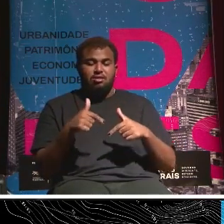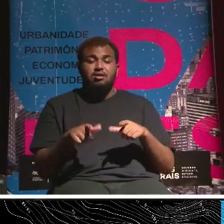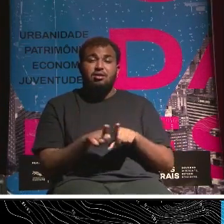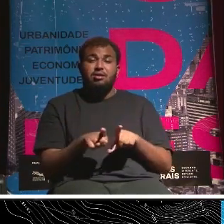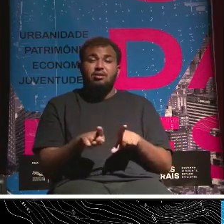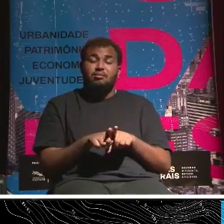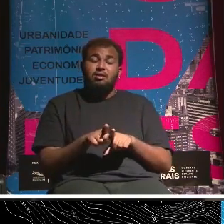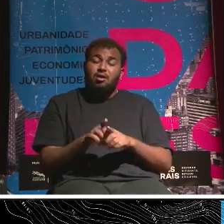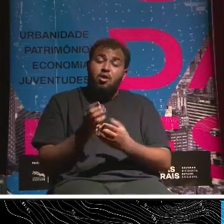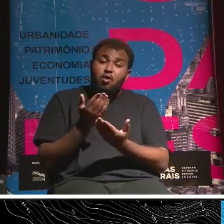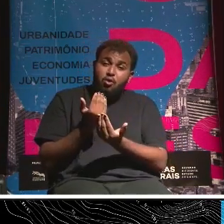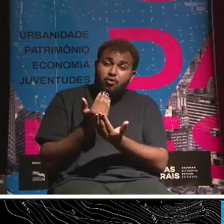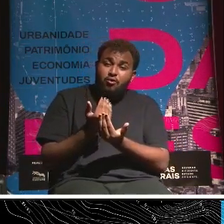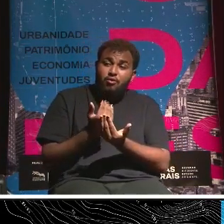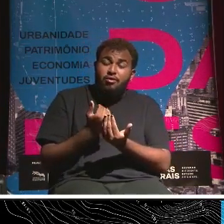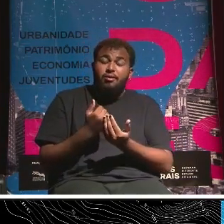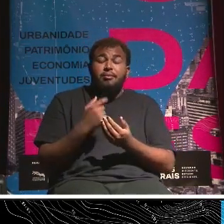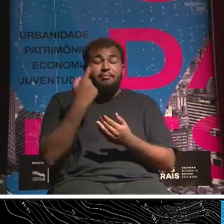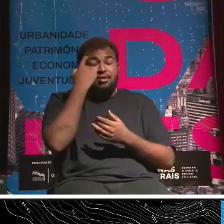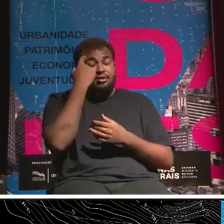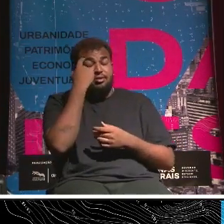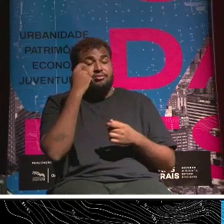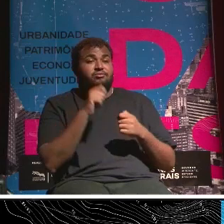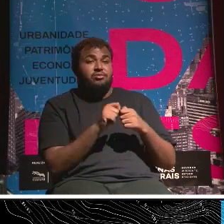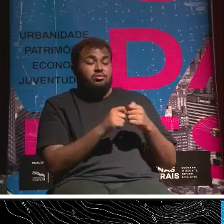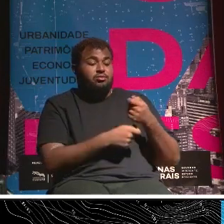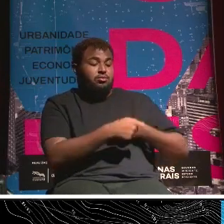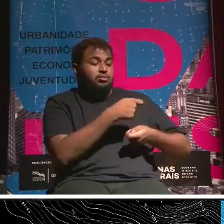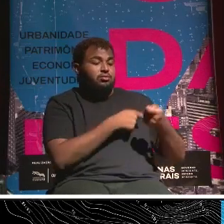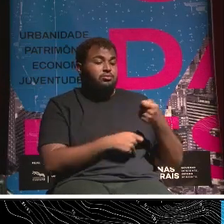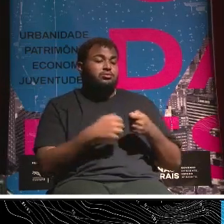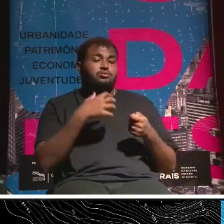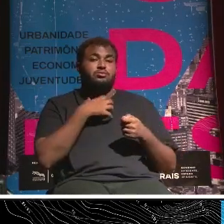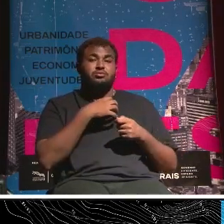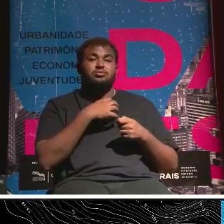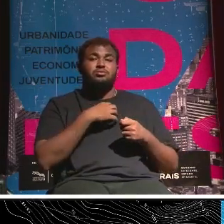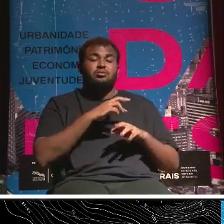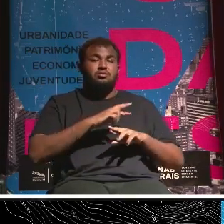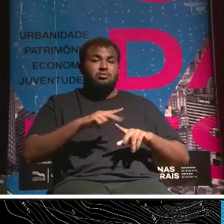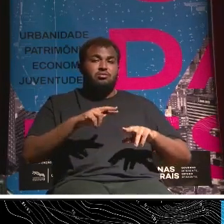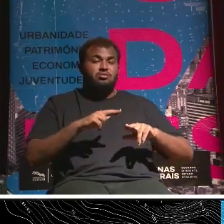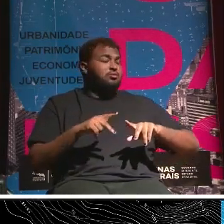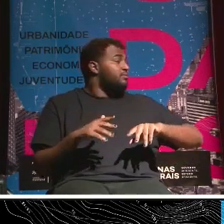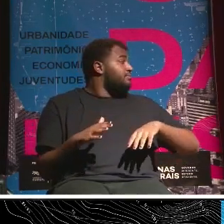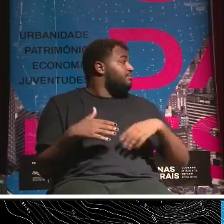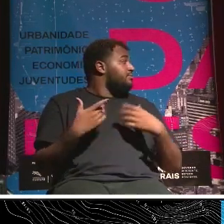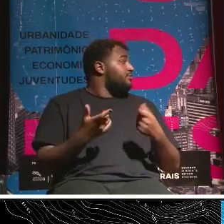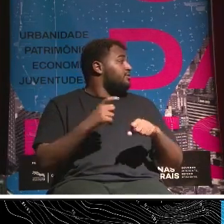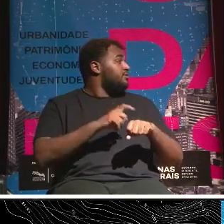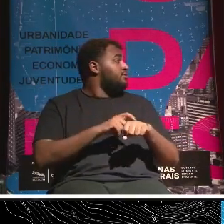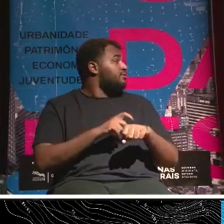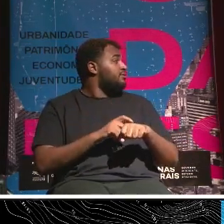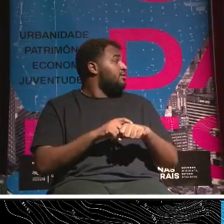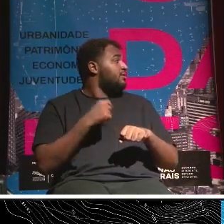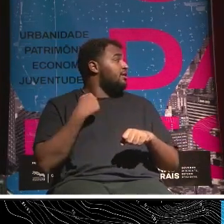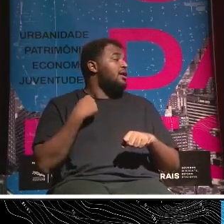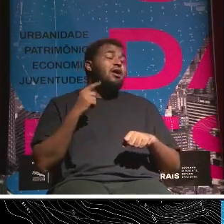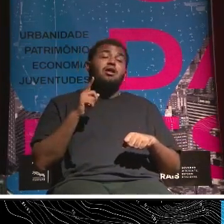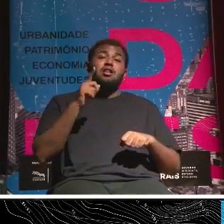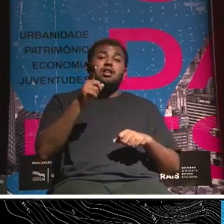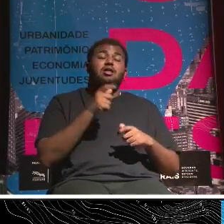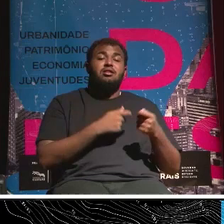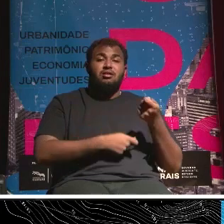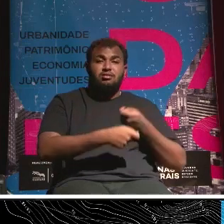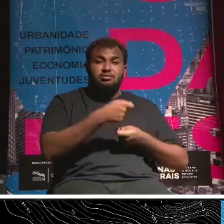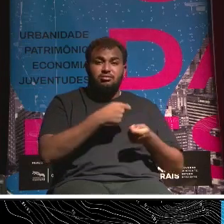está pensando e fazendo economia de outras formas, assim, né? Então, quando eu estou lá na